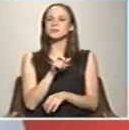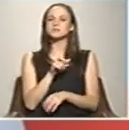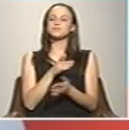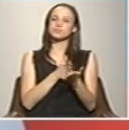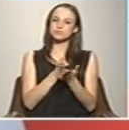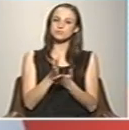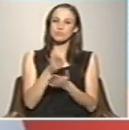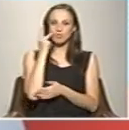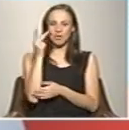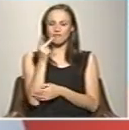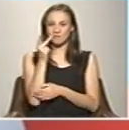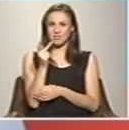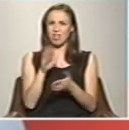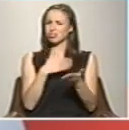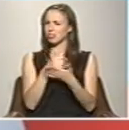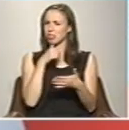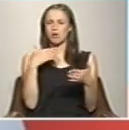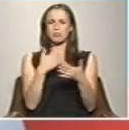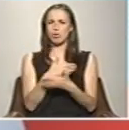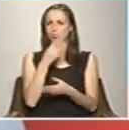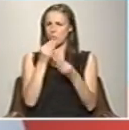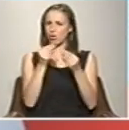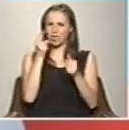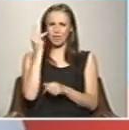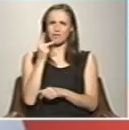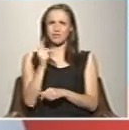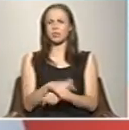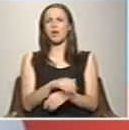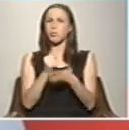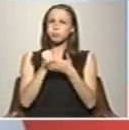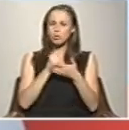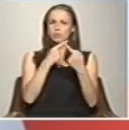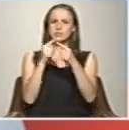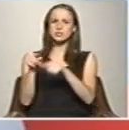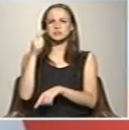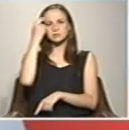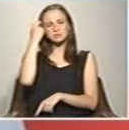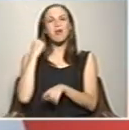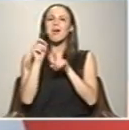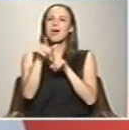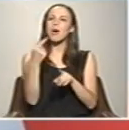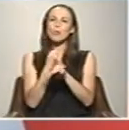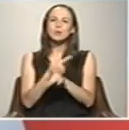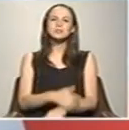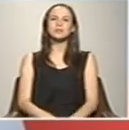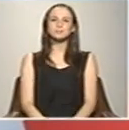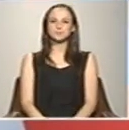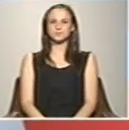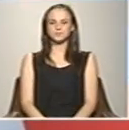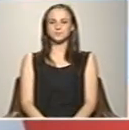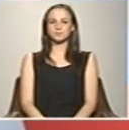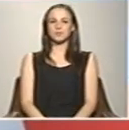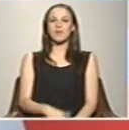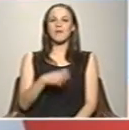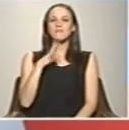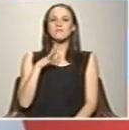resto de vida digno. Que é possível recorrer a outros instrumentos e a outras ajudas, outros apoios. Sem Pedro, dúvida. Você queria acrescentar alguma coisa em relação a isto? Não, eu queria acrescentar, fundamentalmente, é a